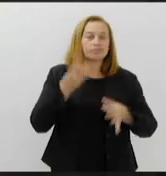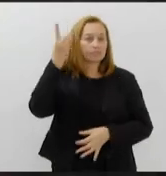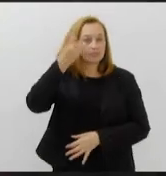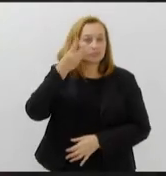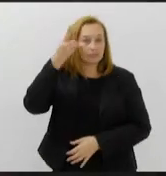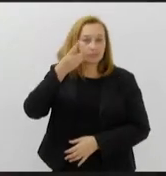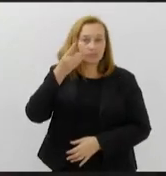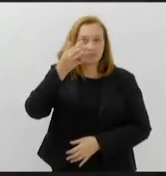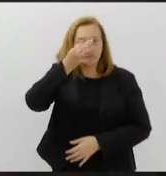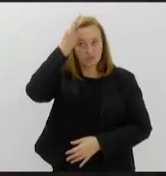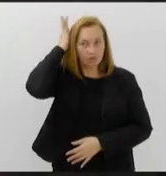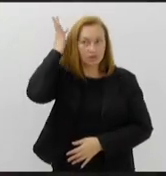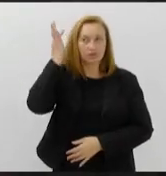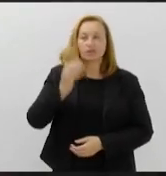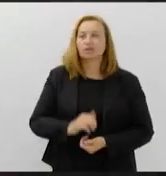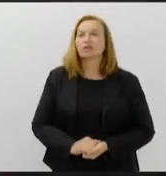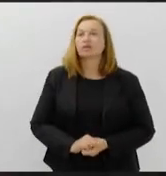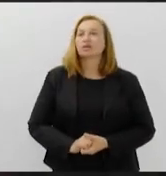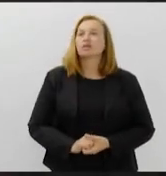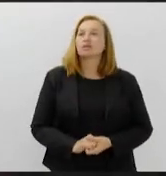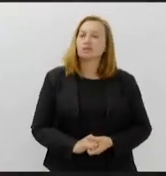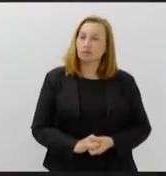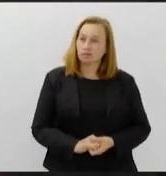Fred Pacheco.